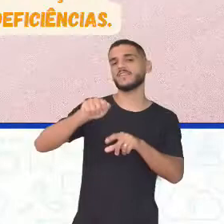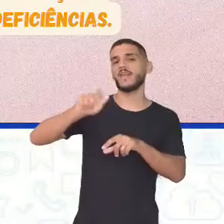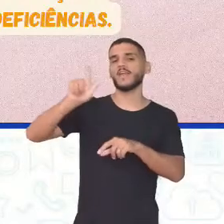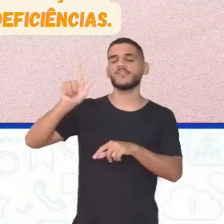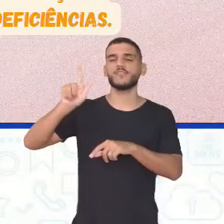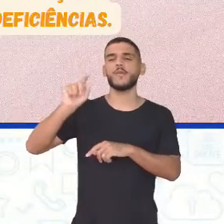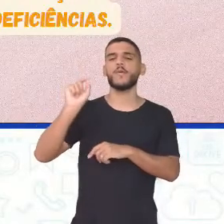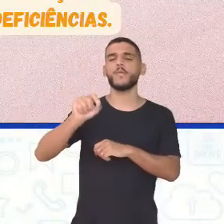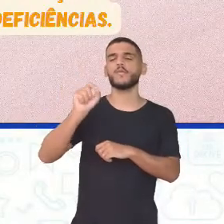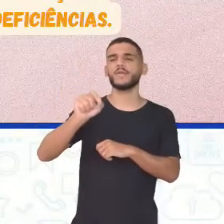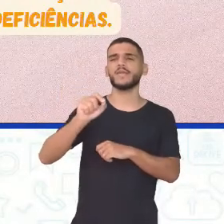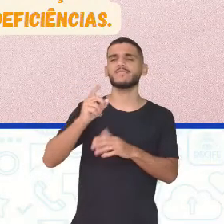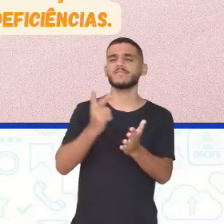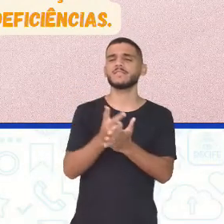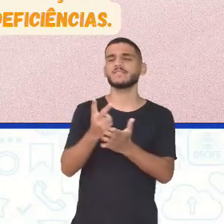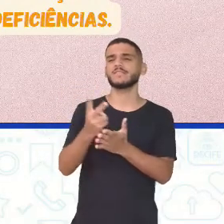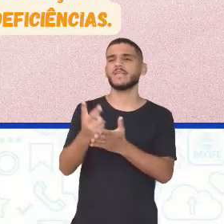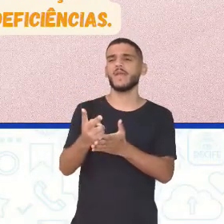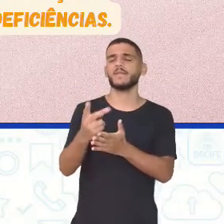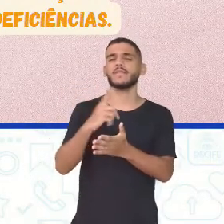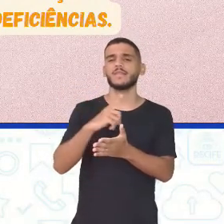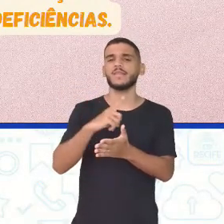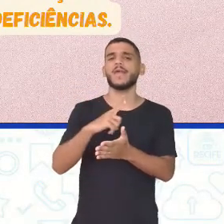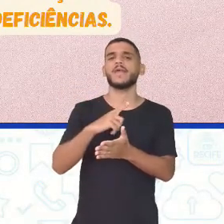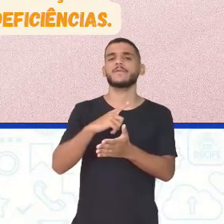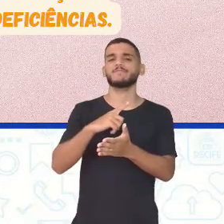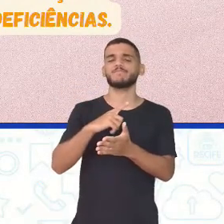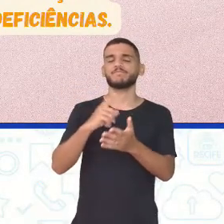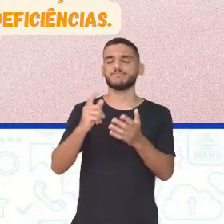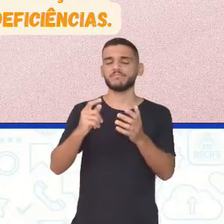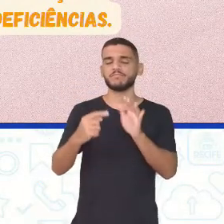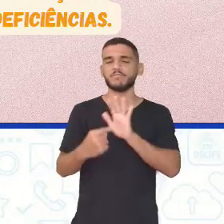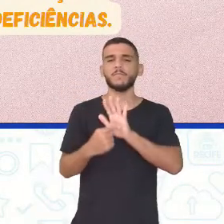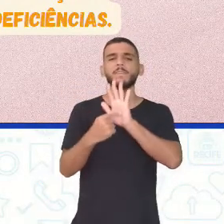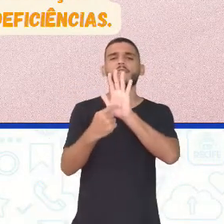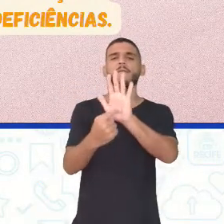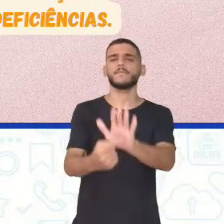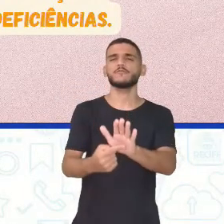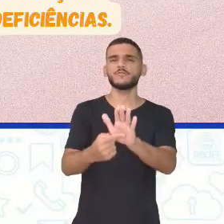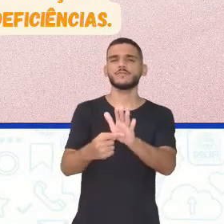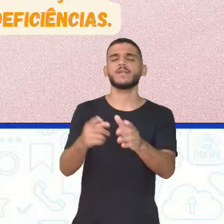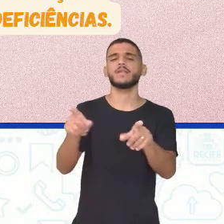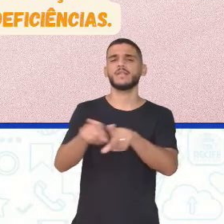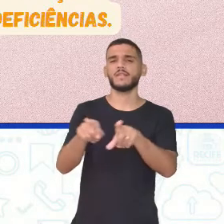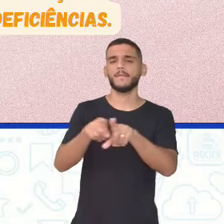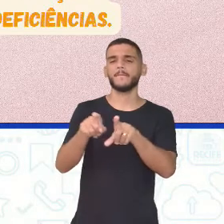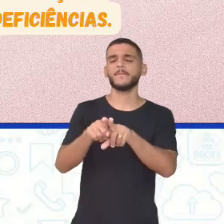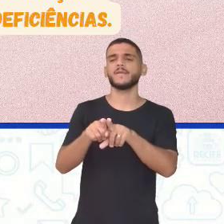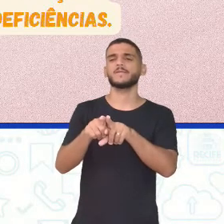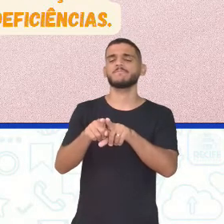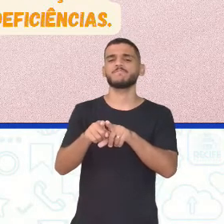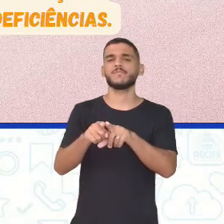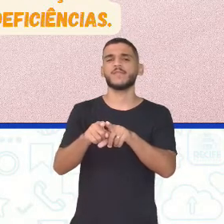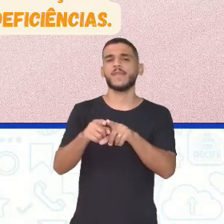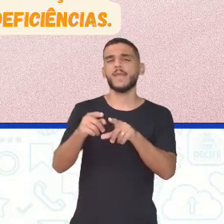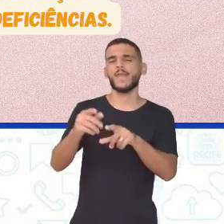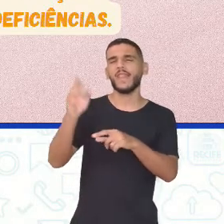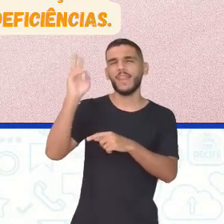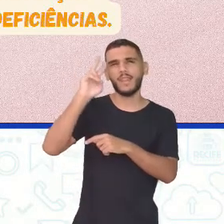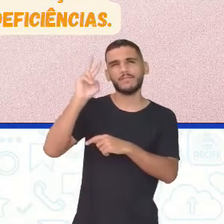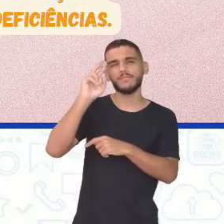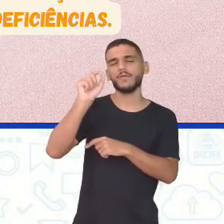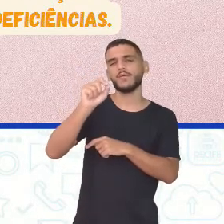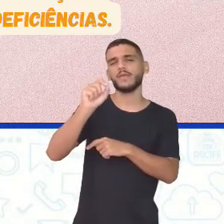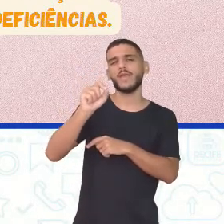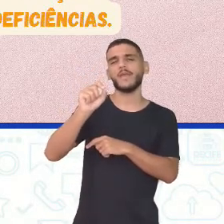sempre falando, né? Fazendo essas campanhas, falando da conscientização, falando também de alguns cuidados que a gente deve